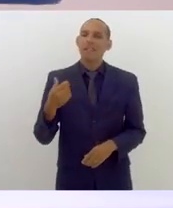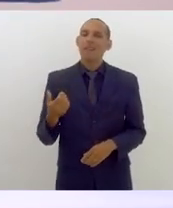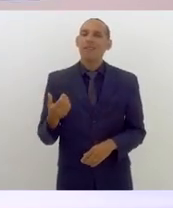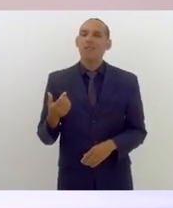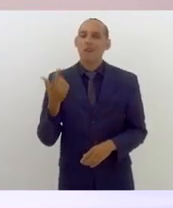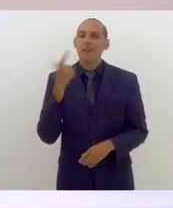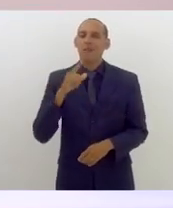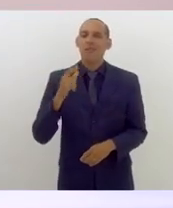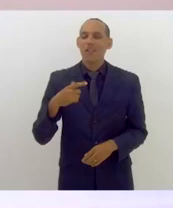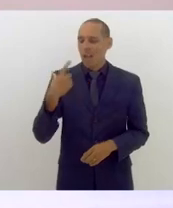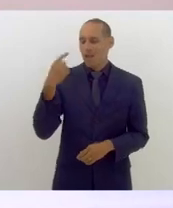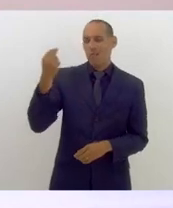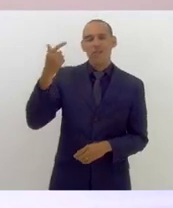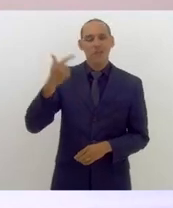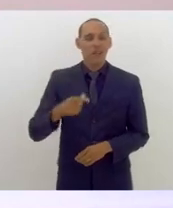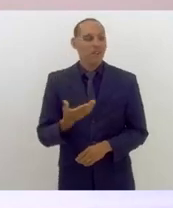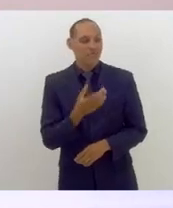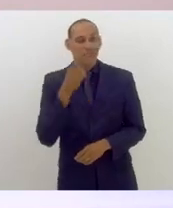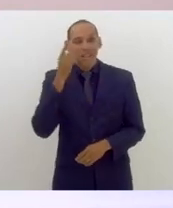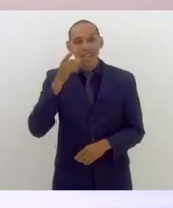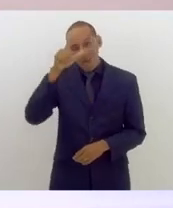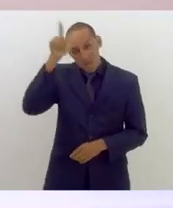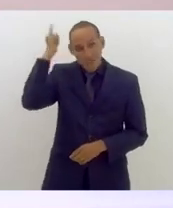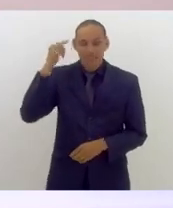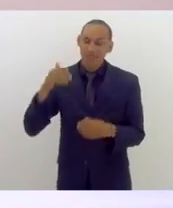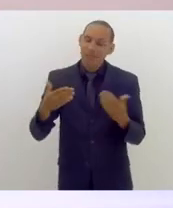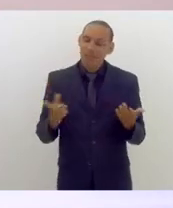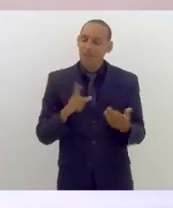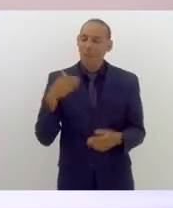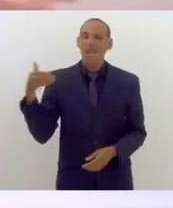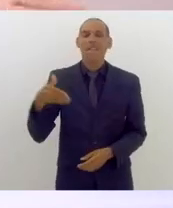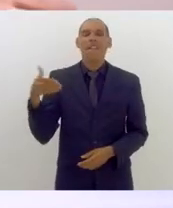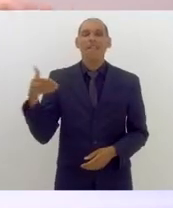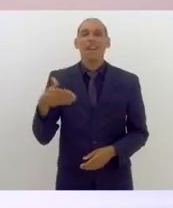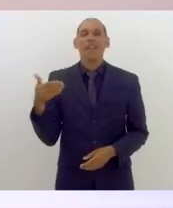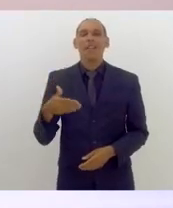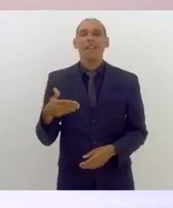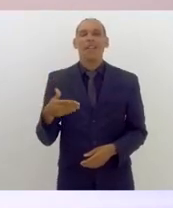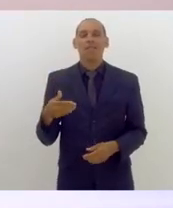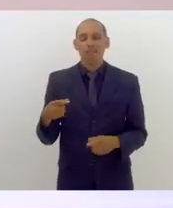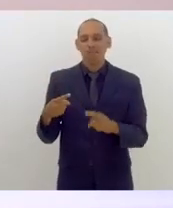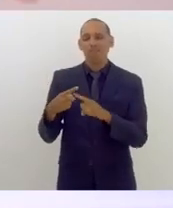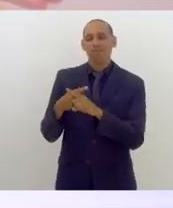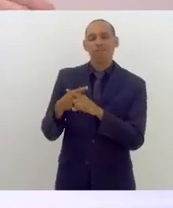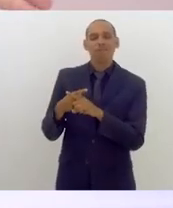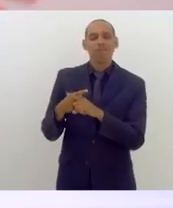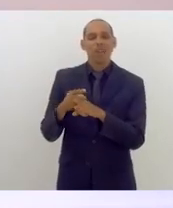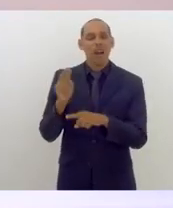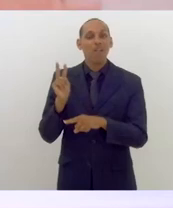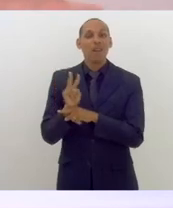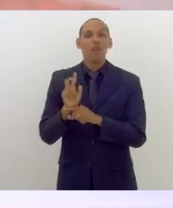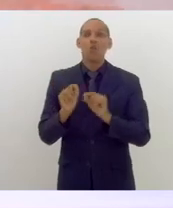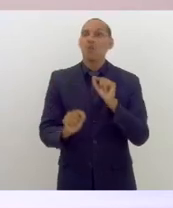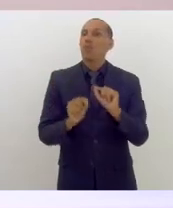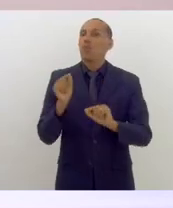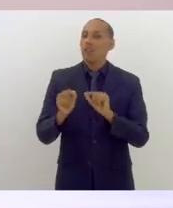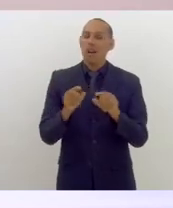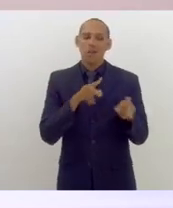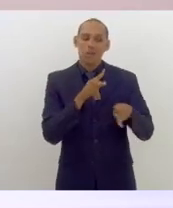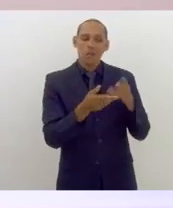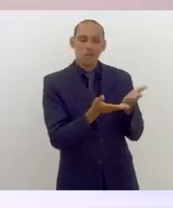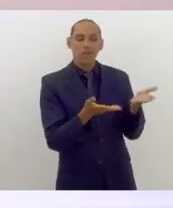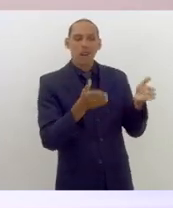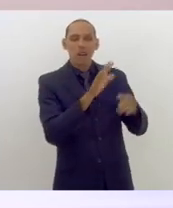reeleger tanto eu como Deputado dos Paulo então nós estaremos aqui fazendo esse contraponto sempre em defesa da população